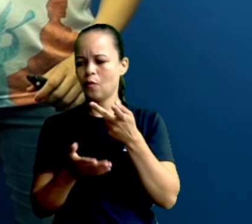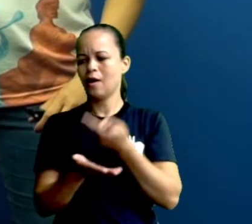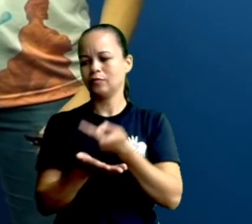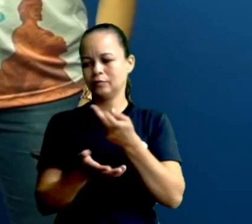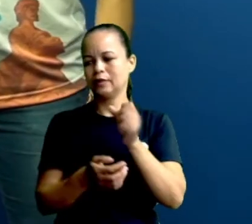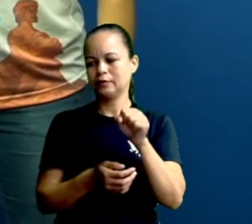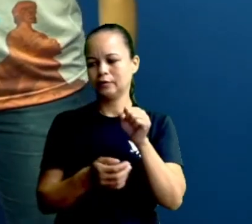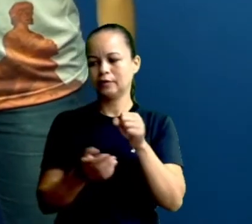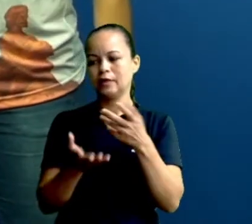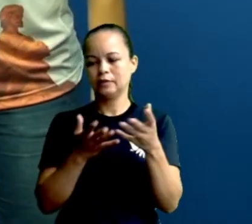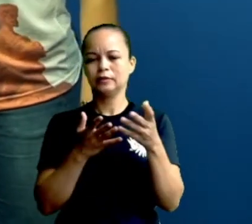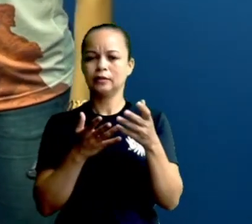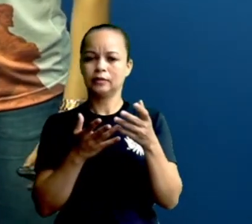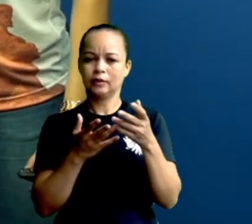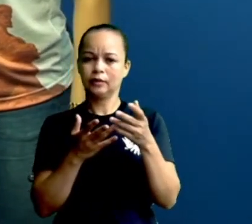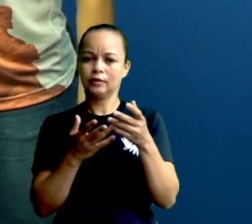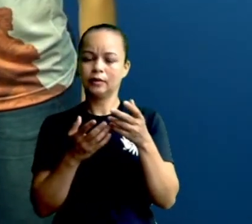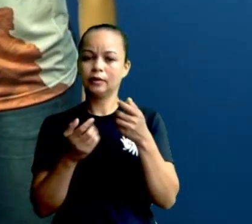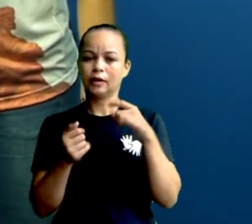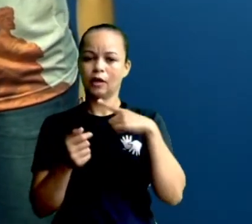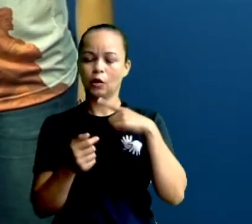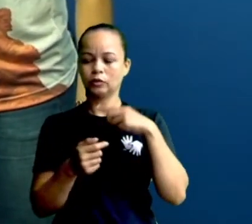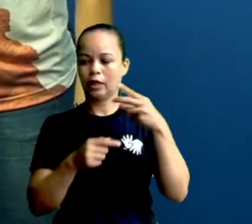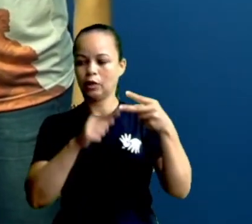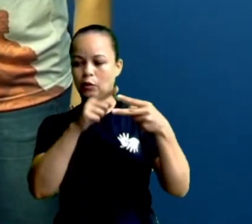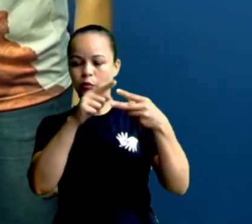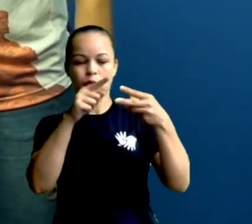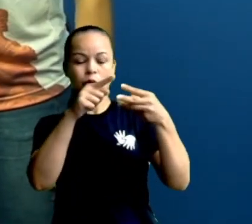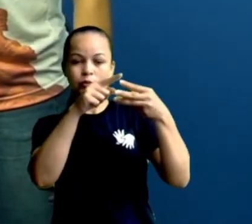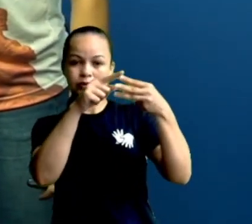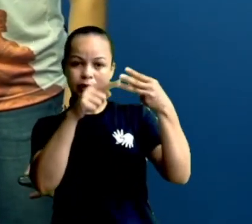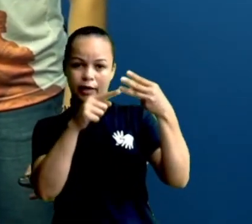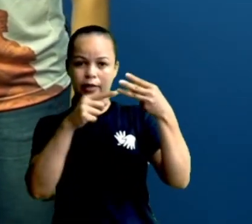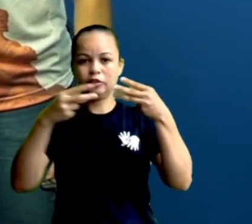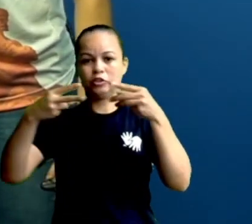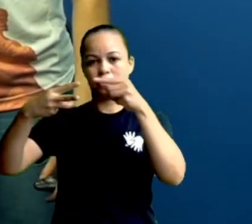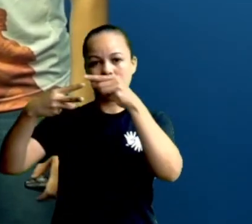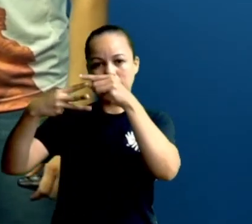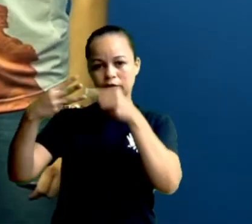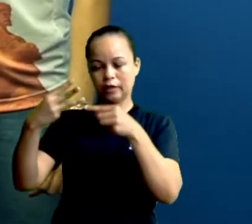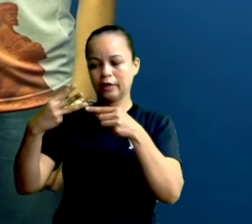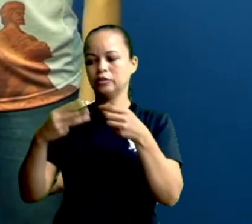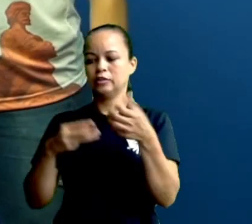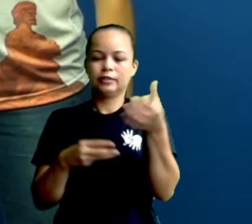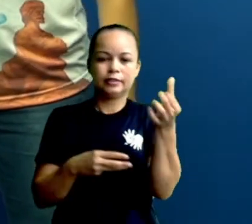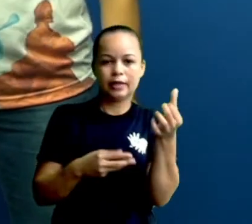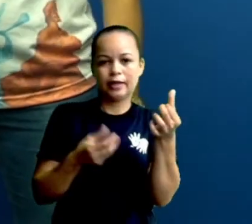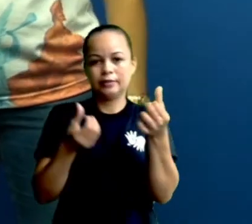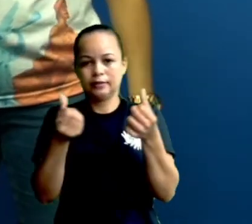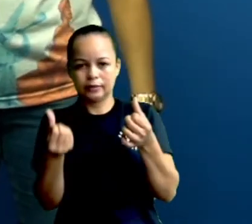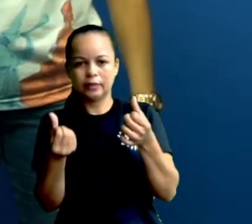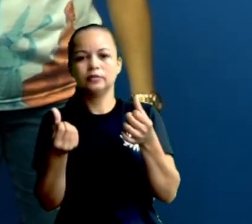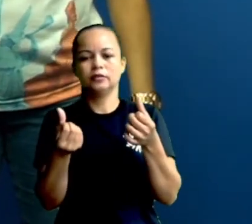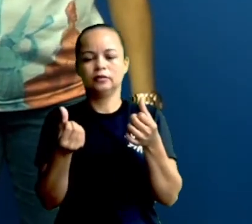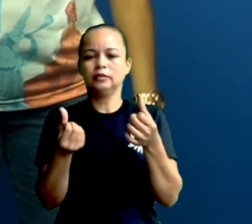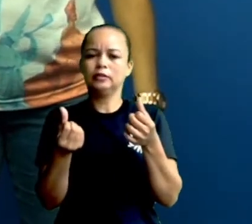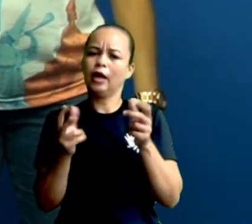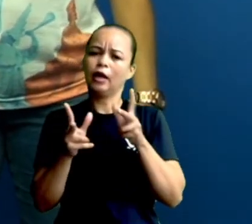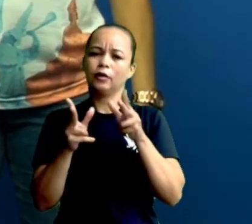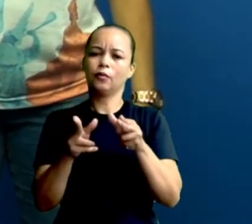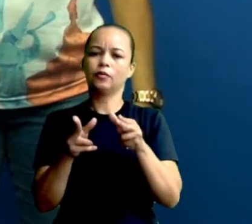né? O laranja com vermelho já ocorre, que eu tenho 3 e aqui 3, aqui, ó, 6 e aqui 6, mesma